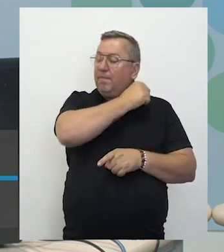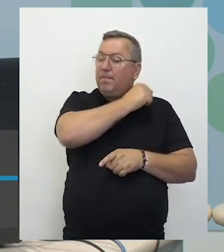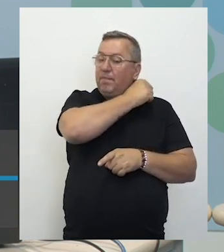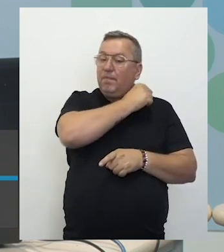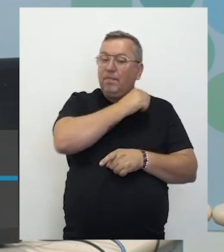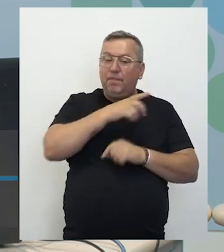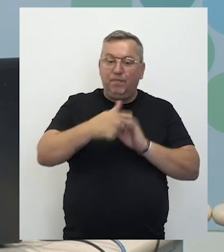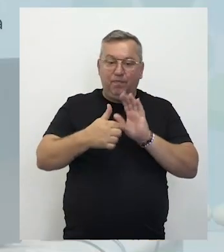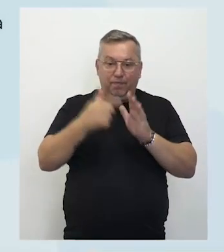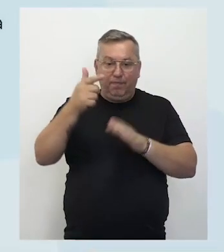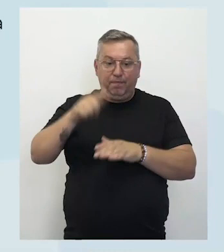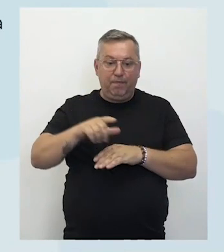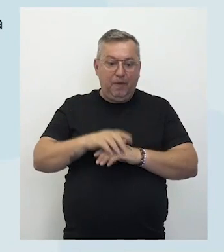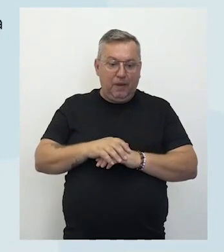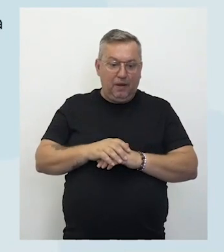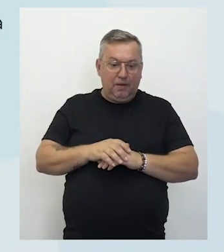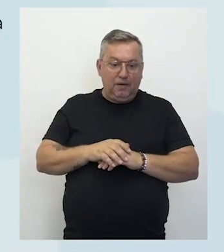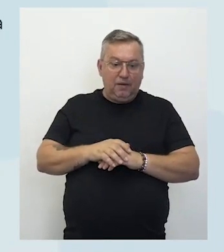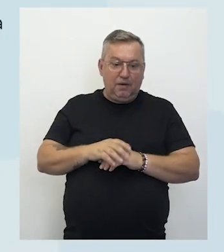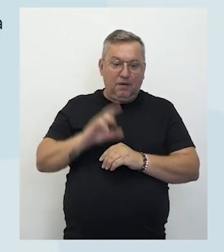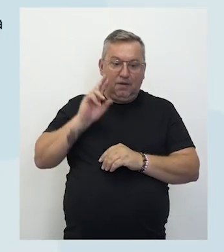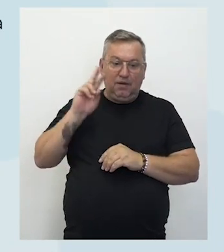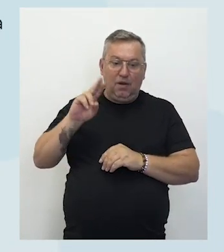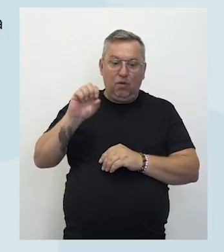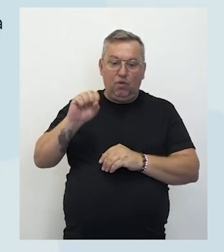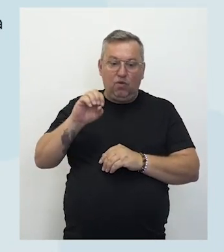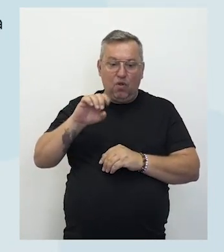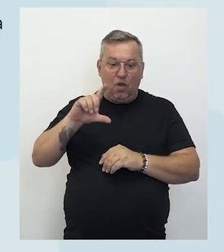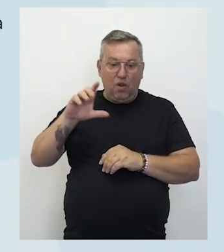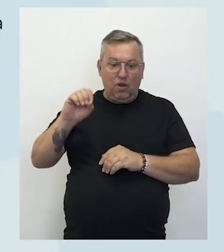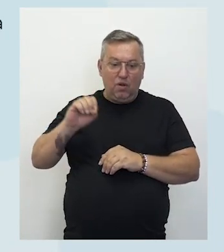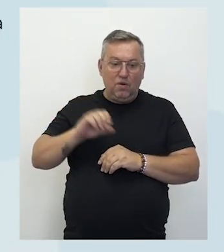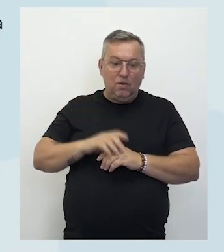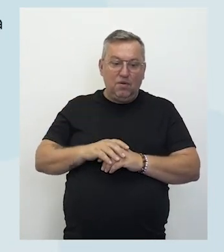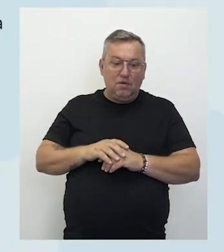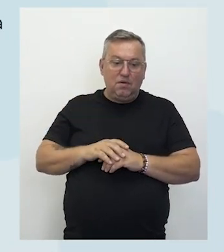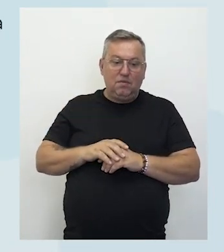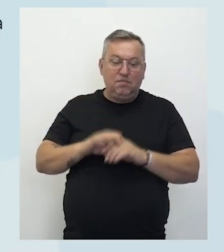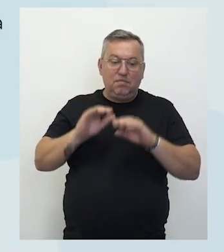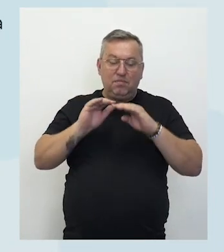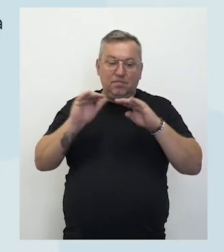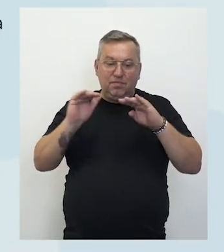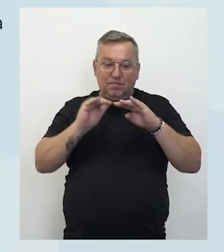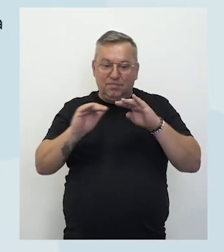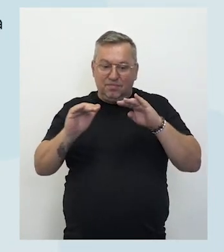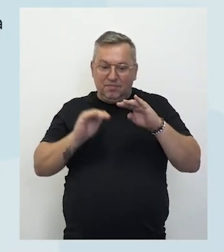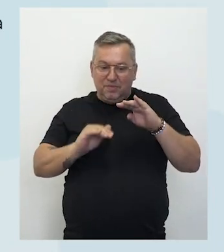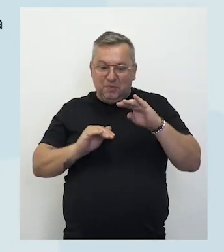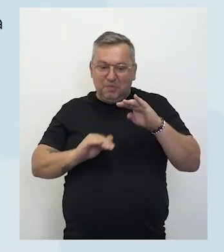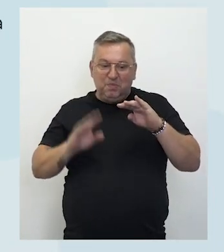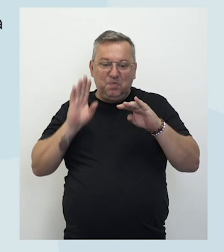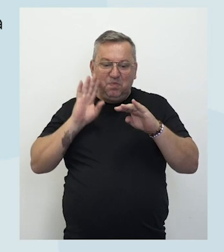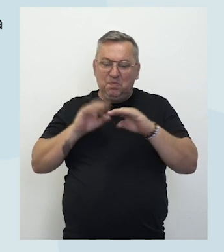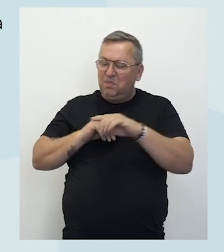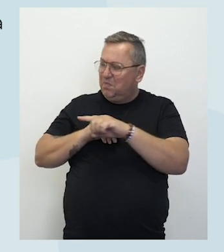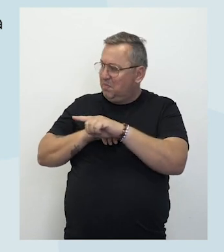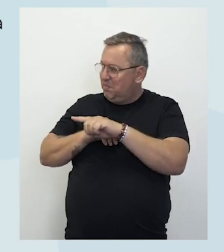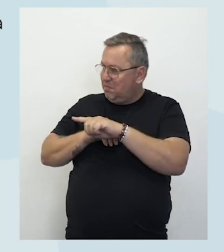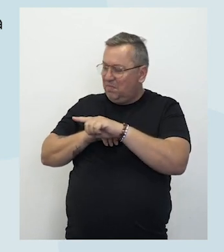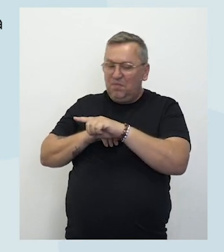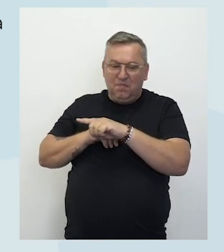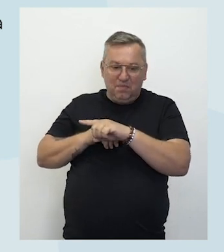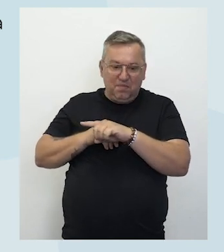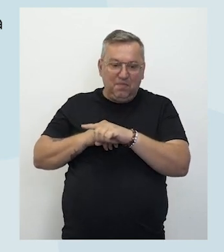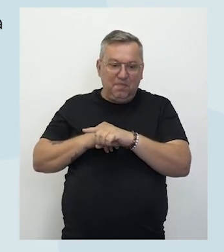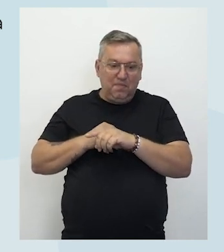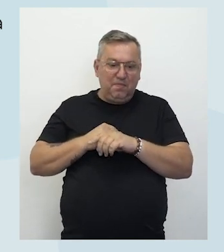para colocar de novo, o perfil de solos, né? Ele marcou aí os horizontes. Olha como ficou bacana, né? Ele conseguiu